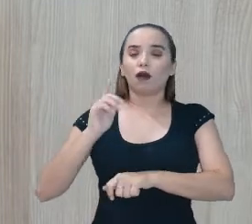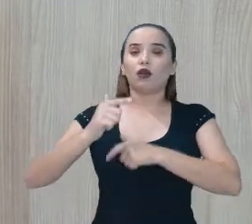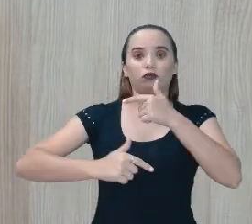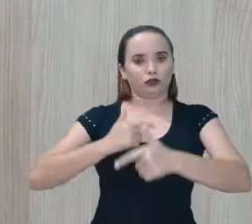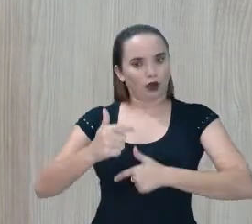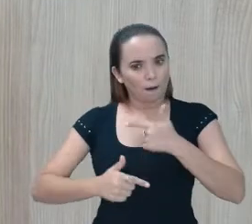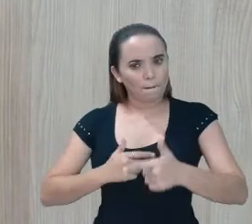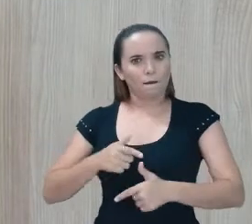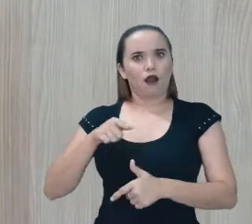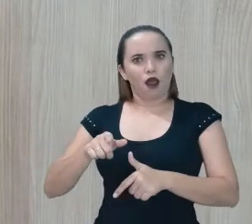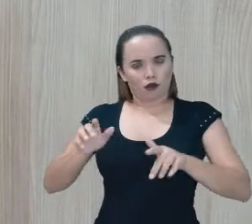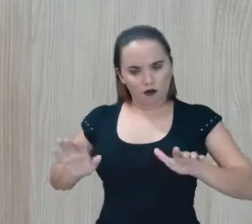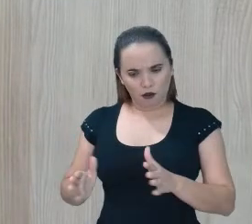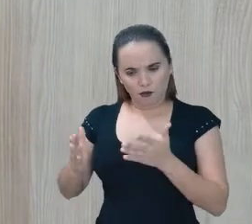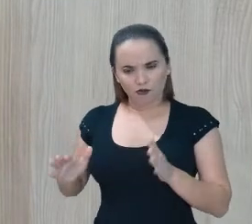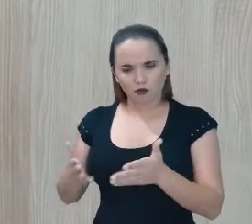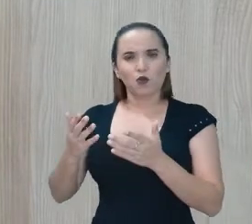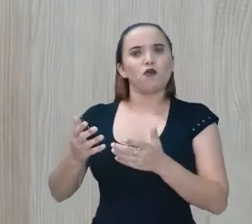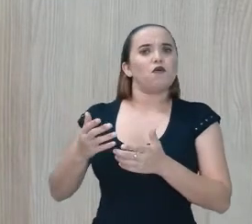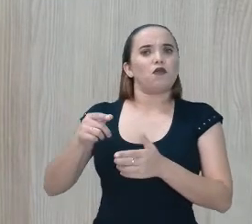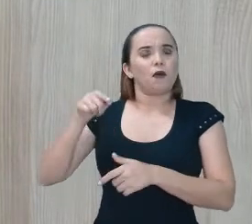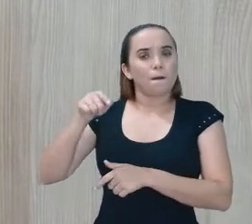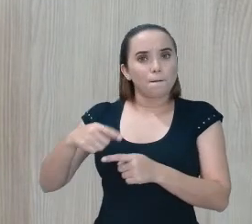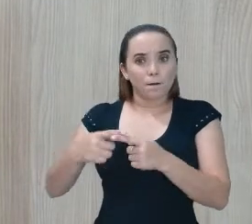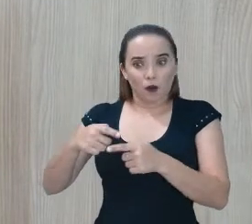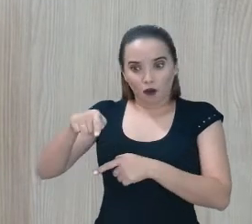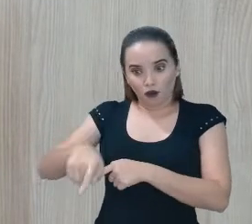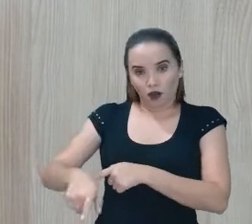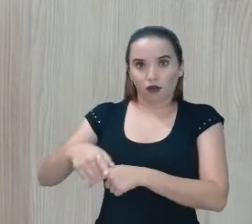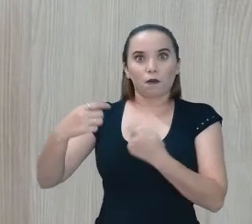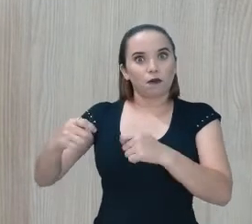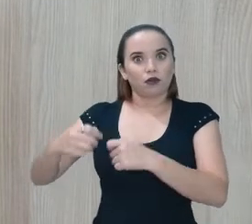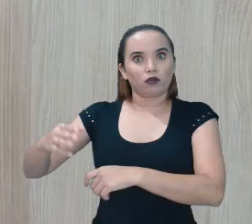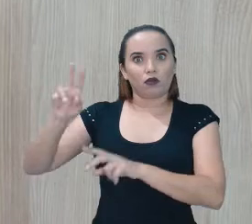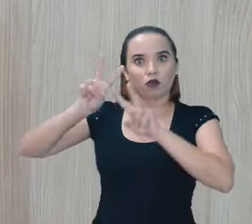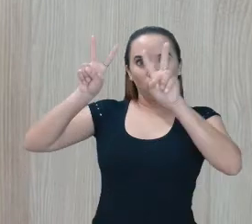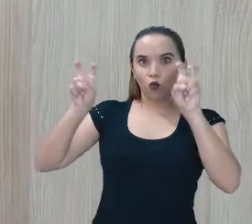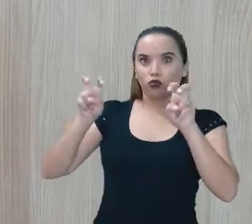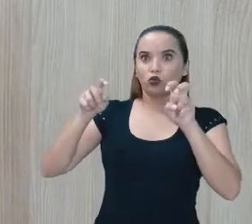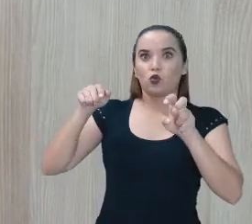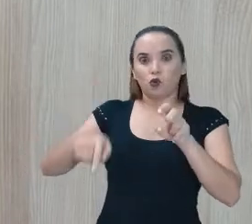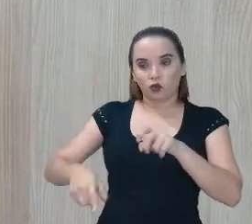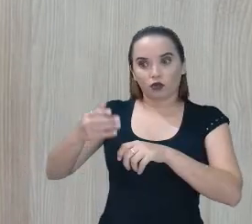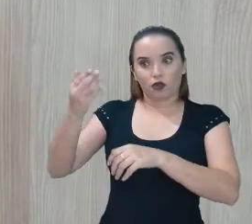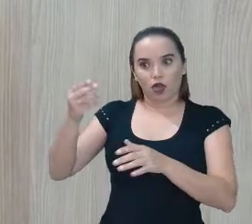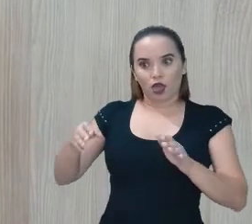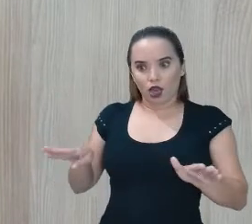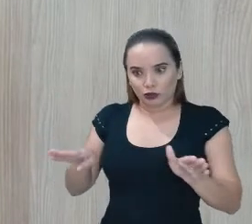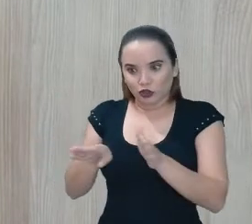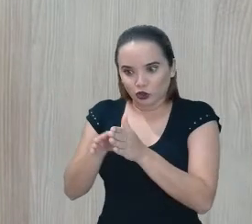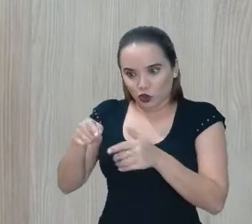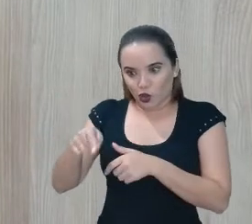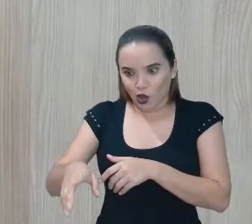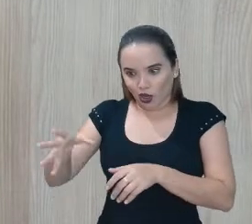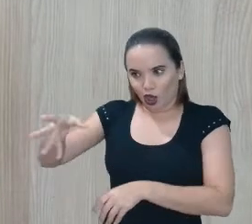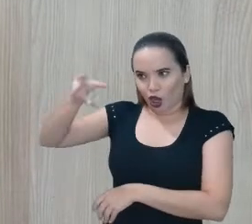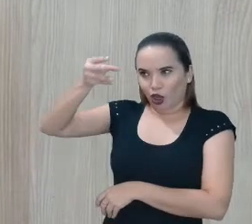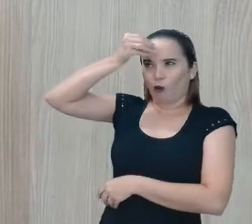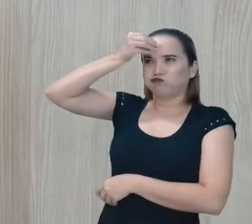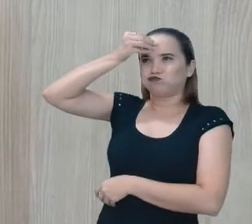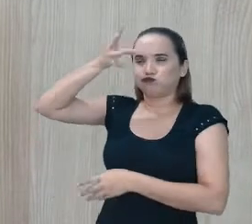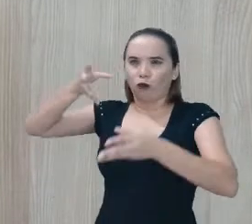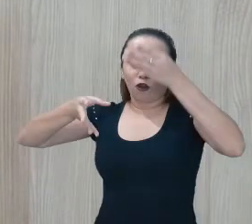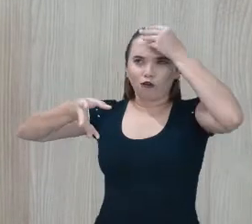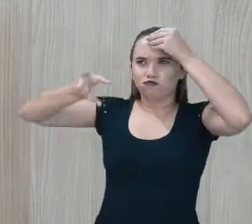esse estudante, fazer com que o assunto que eles estão vendo chegue mais para esse estudante. Não é? Assim como